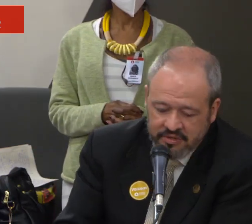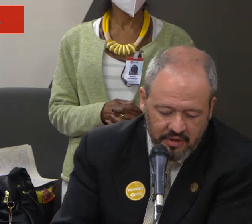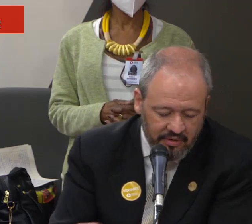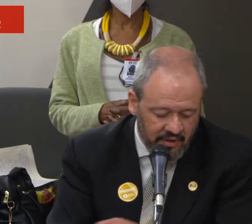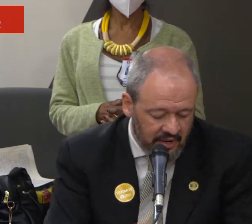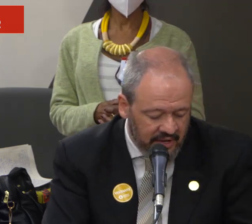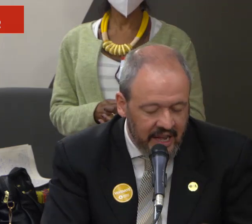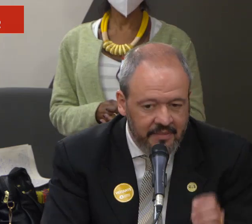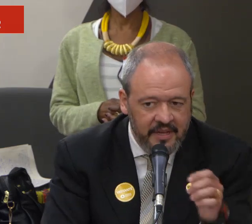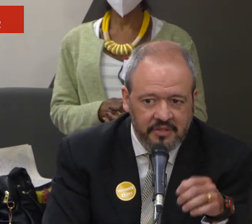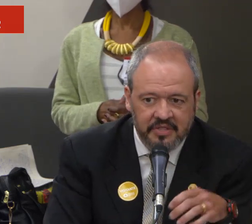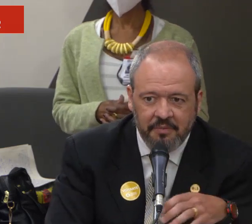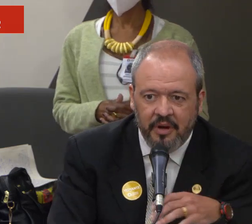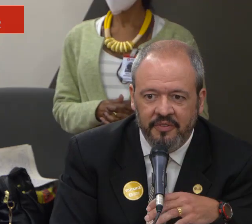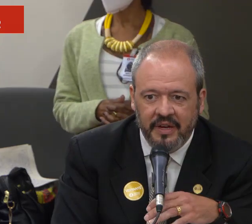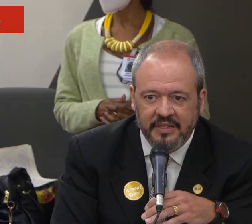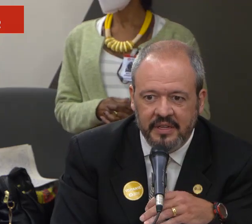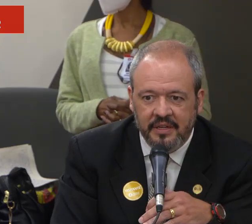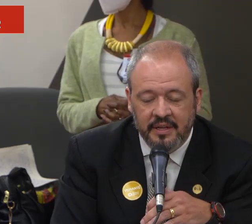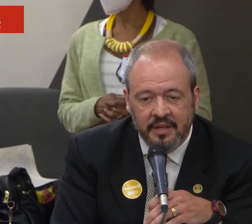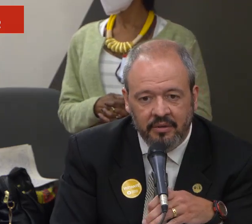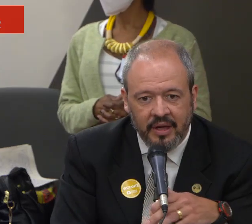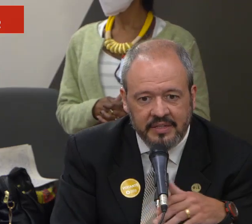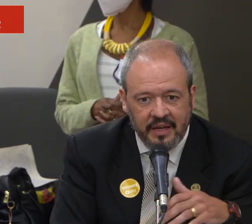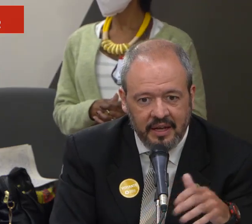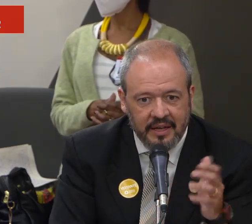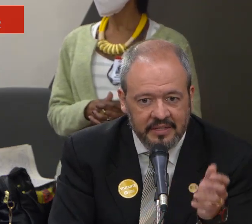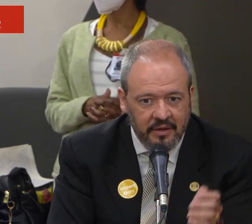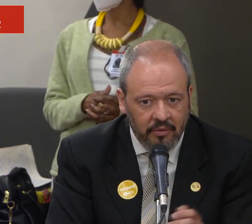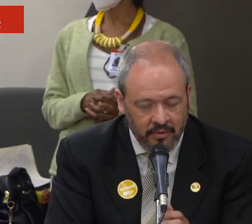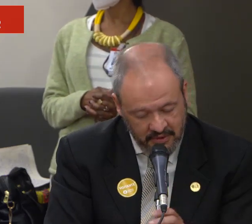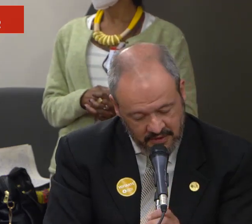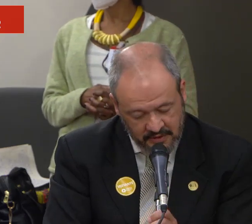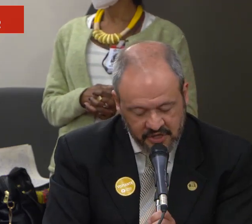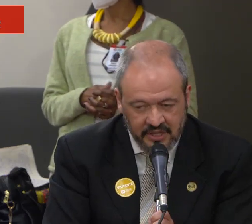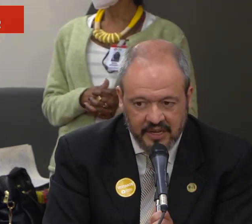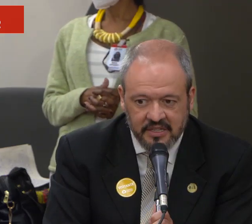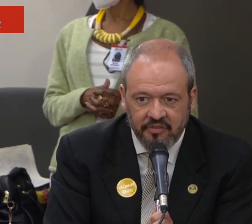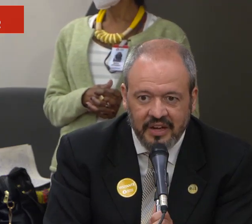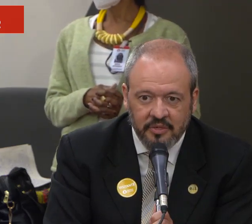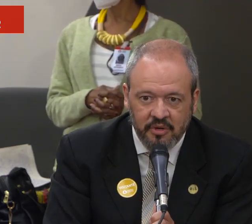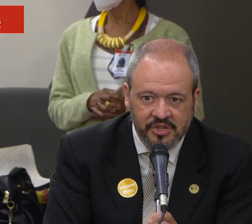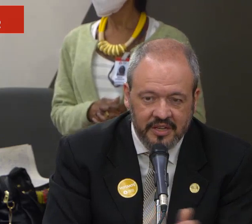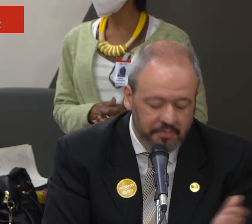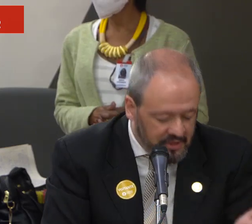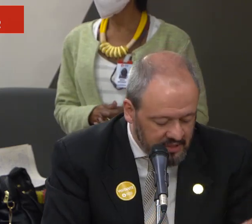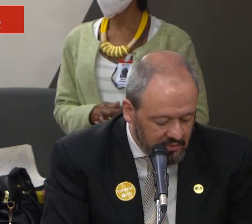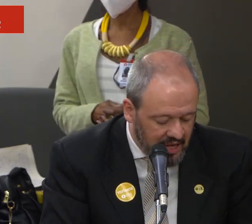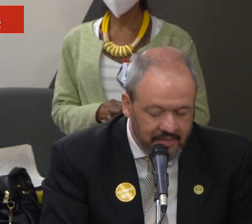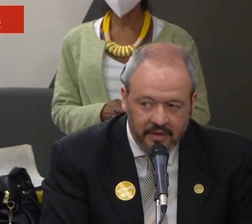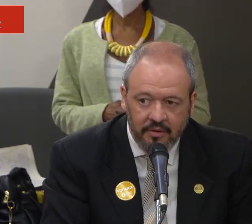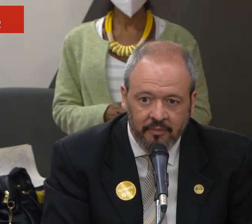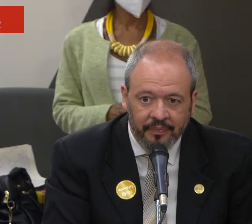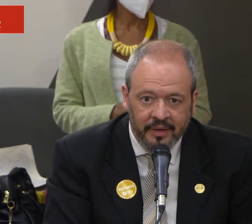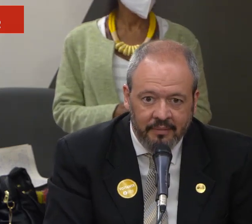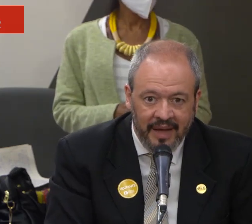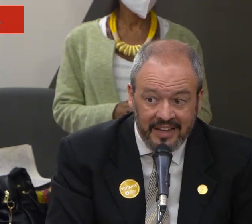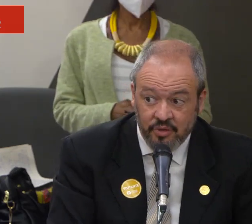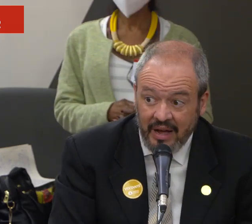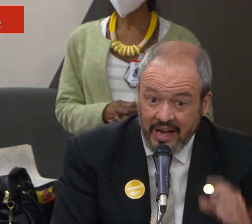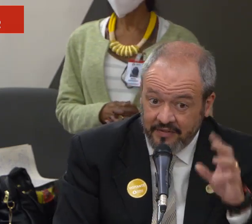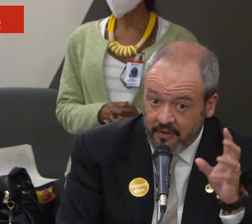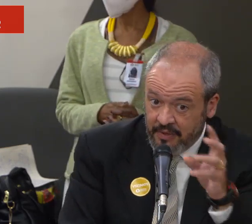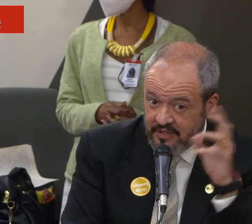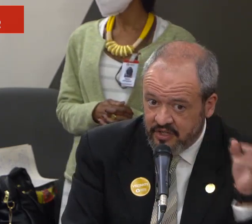não sei são são caminhos que você pode fazer então essa ação de interesses individuais homogêneos pode ser um caminho